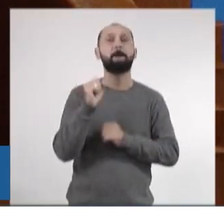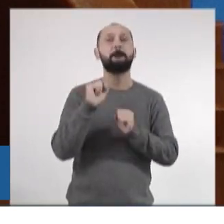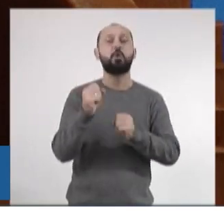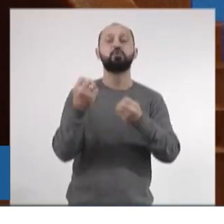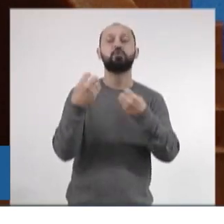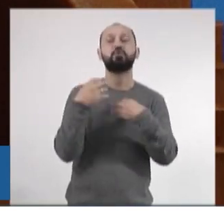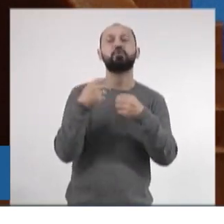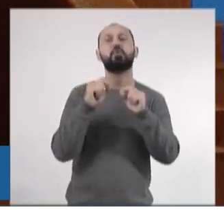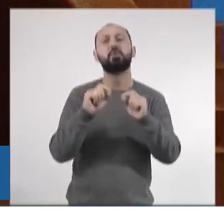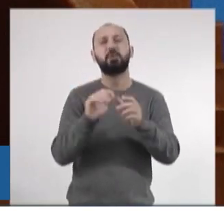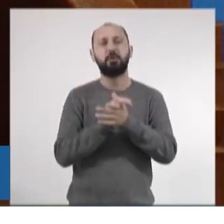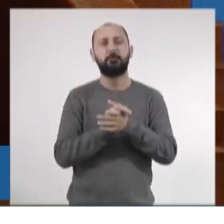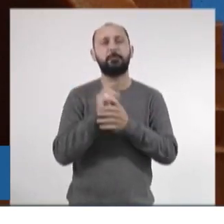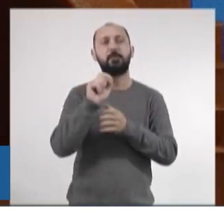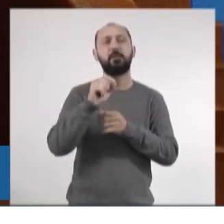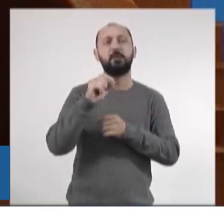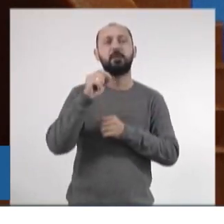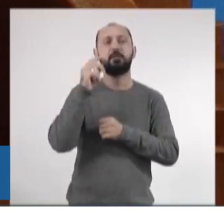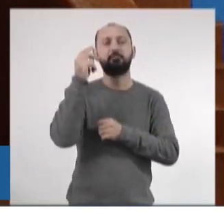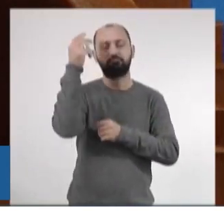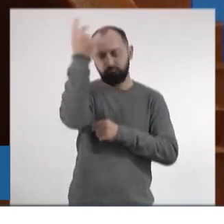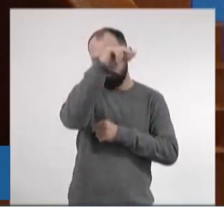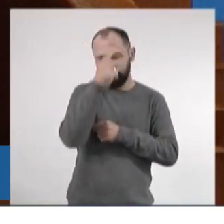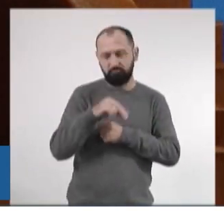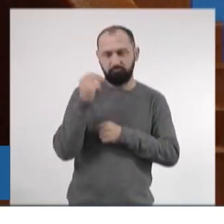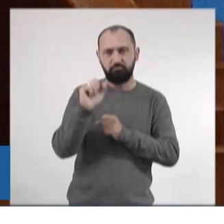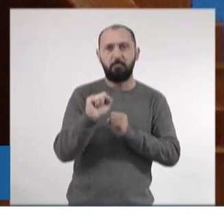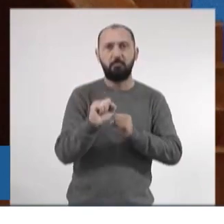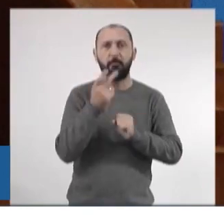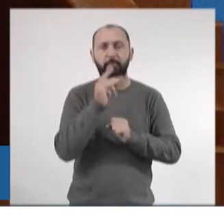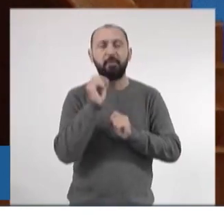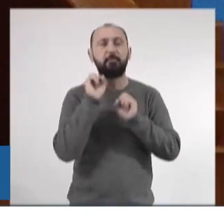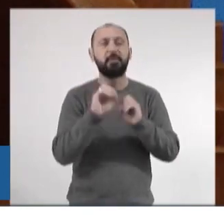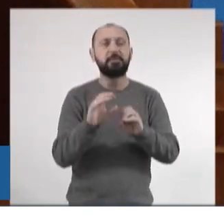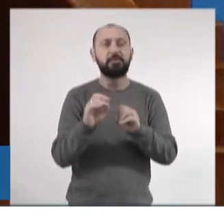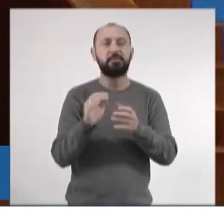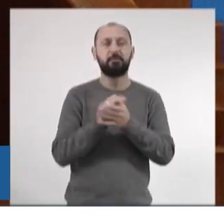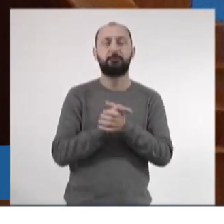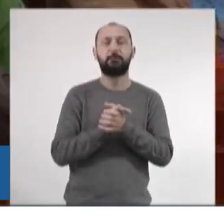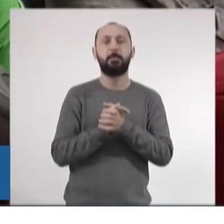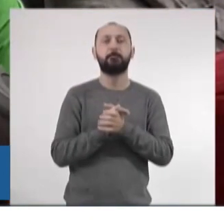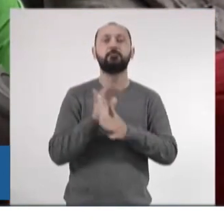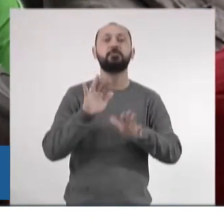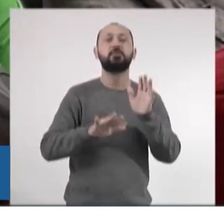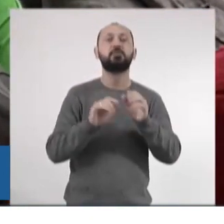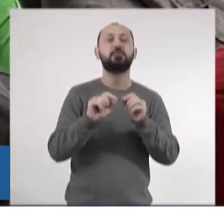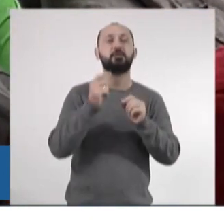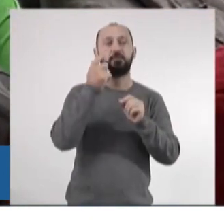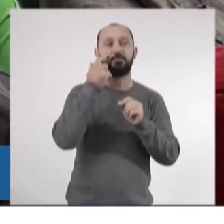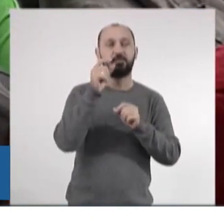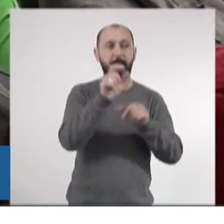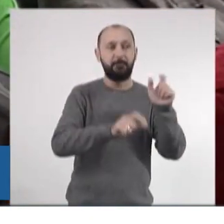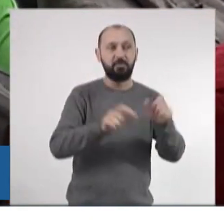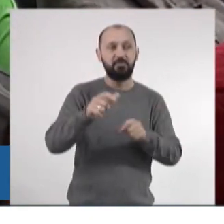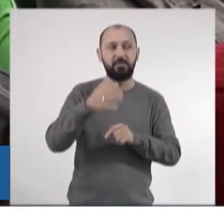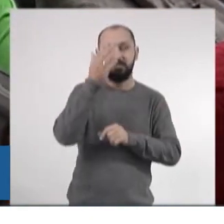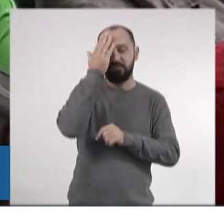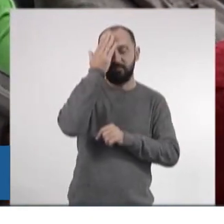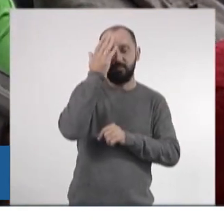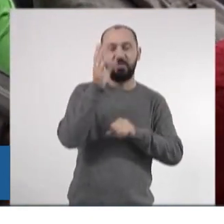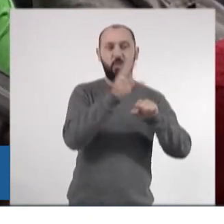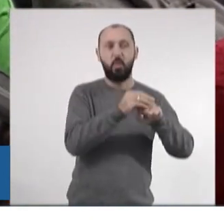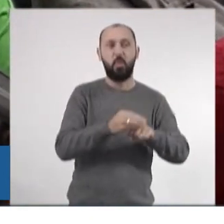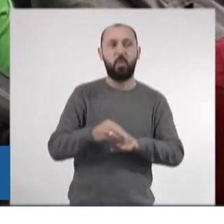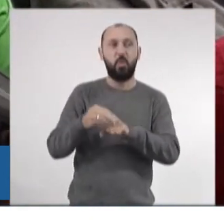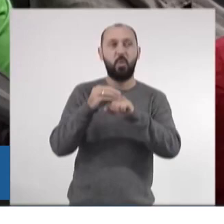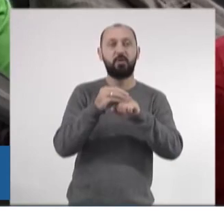ensinar, né? O que um pai de santo pode te ensinar, né? O que uma pessoa que gente, essas pessoas têm saberes e